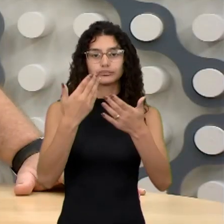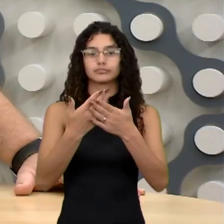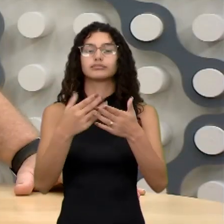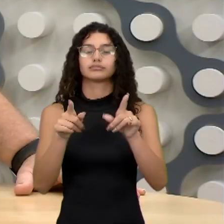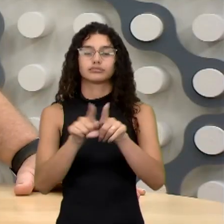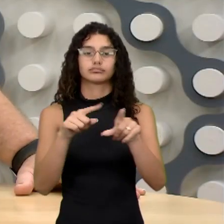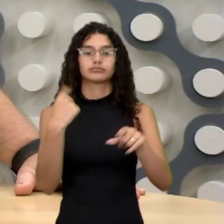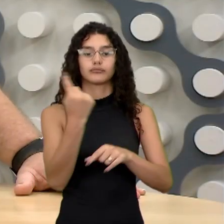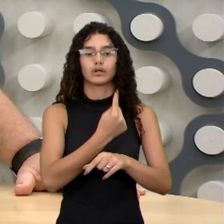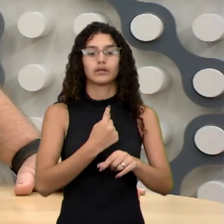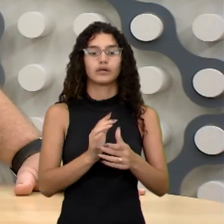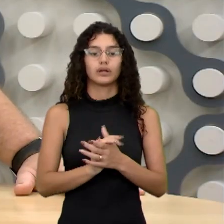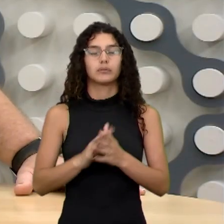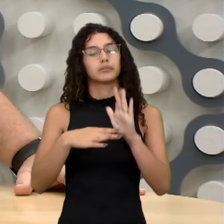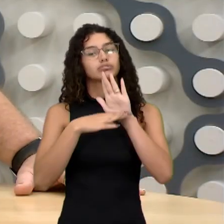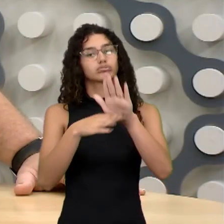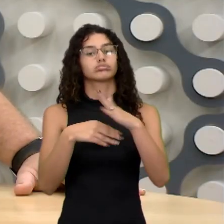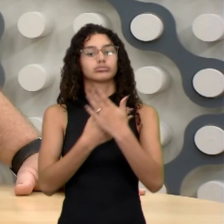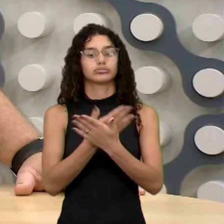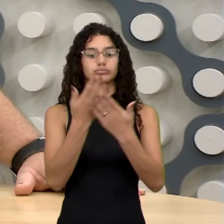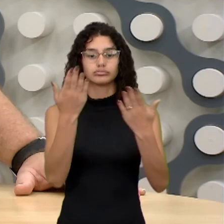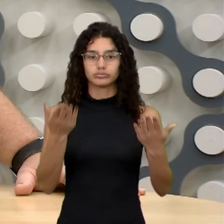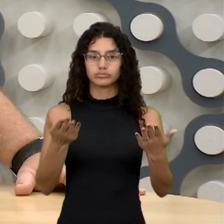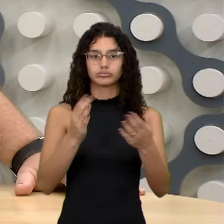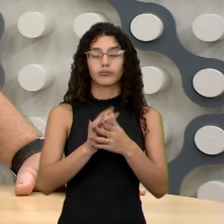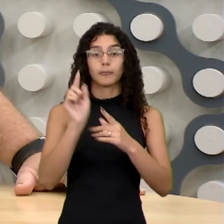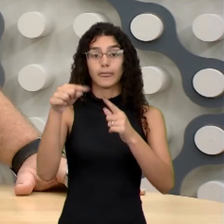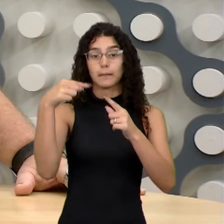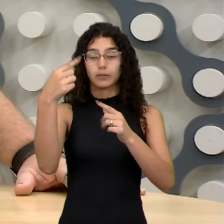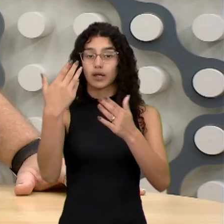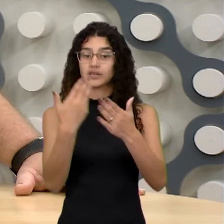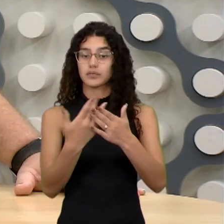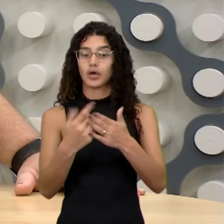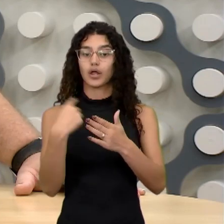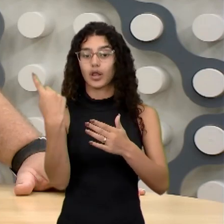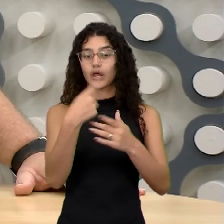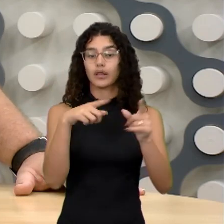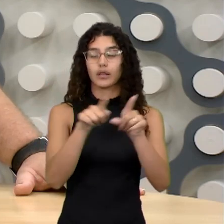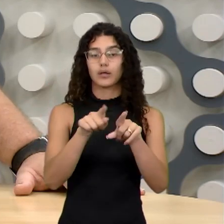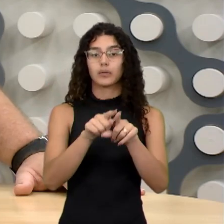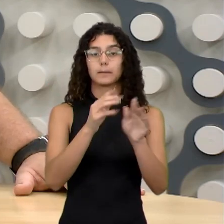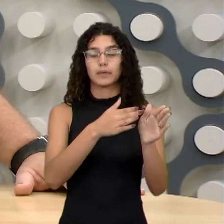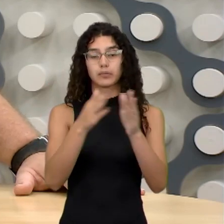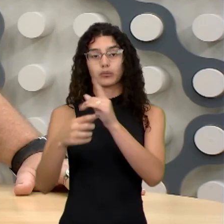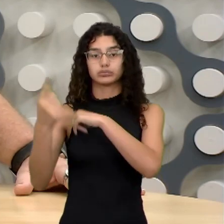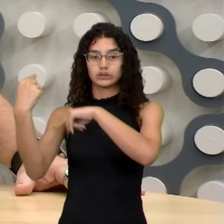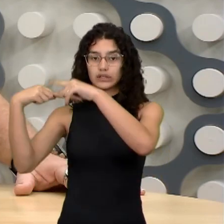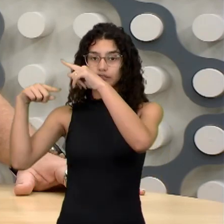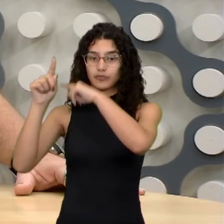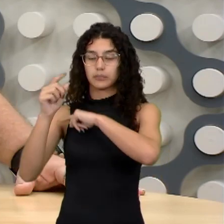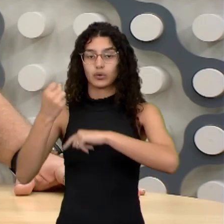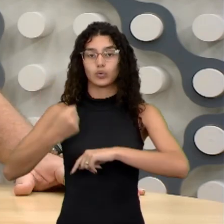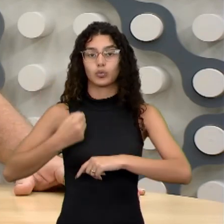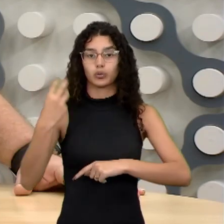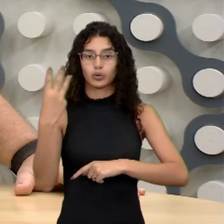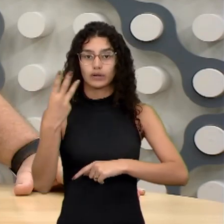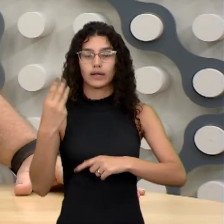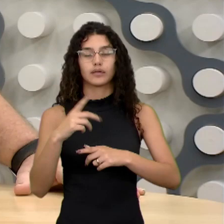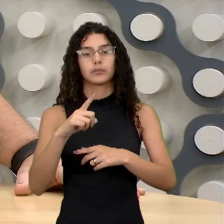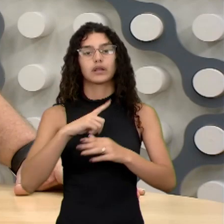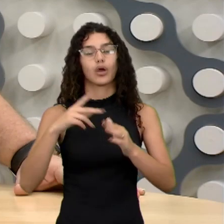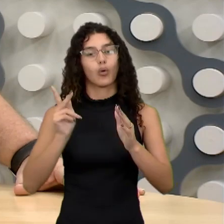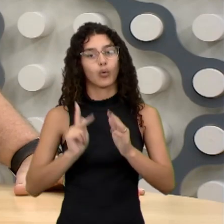a gente está aqui para ajudar vocês, né? E na próxima aula a gente vai estar aí partindo para o desenvolvimento 3, para dar